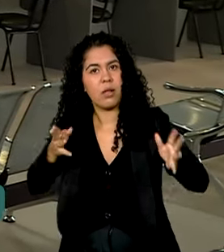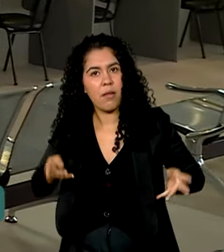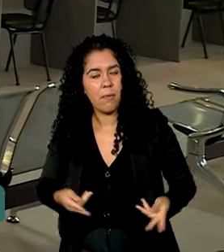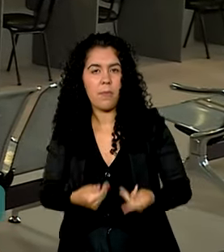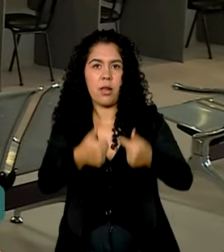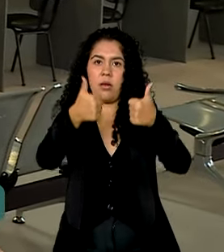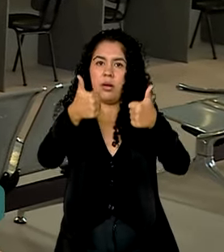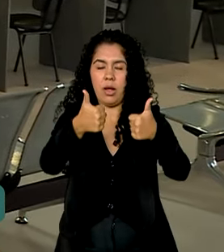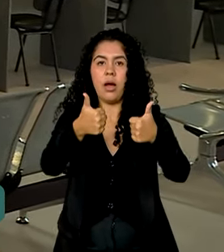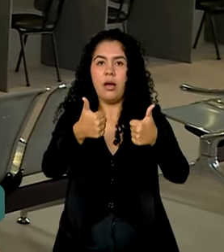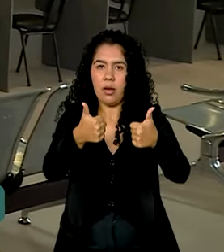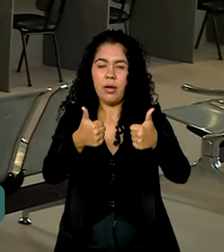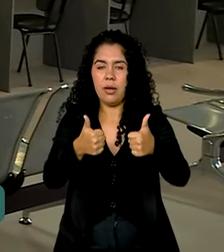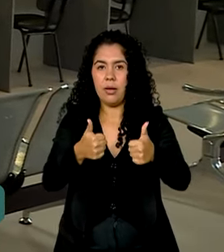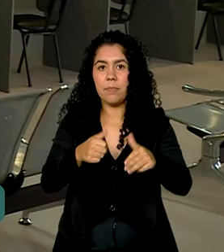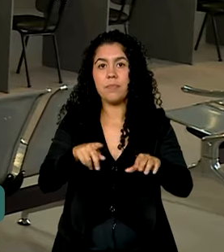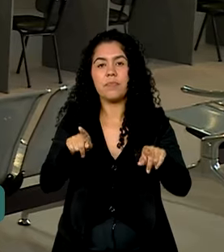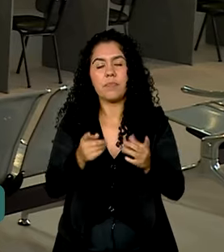população.